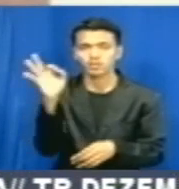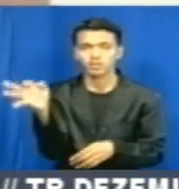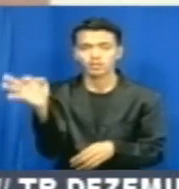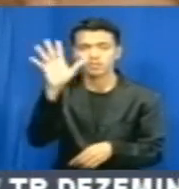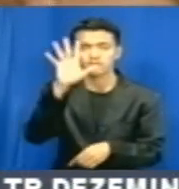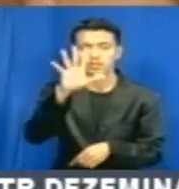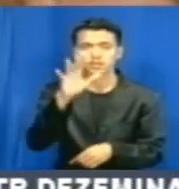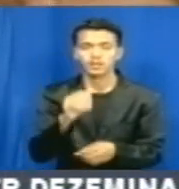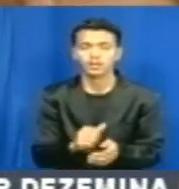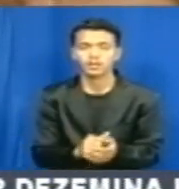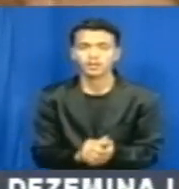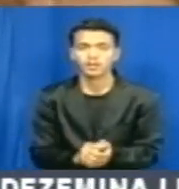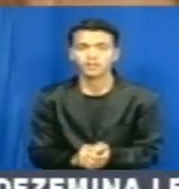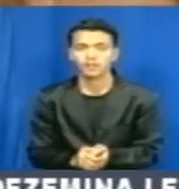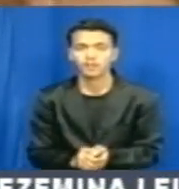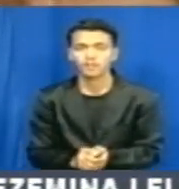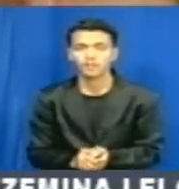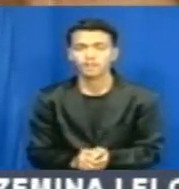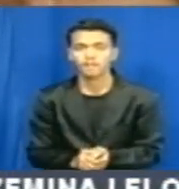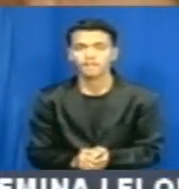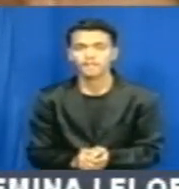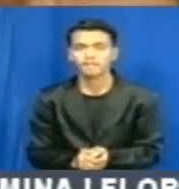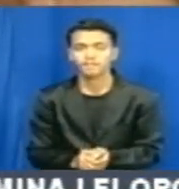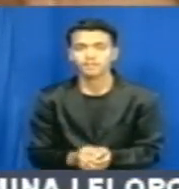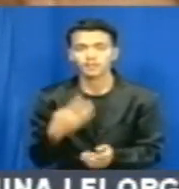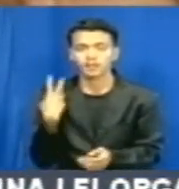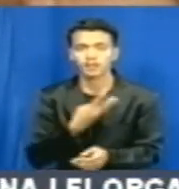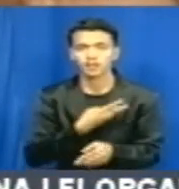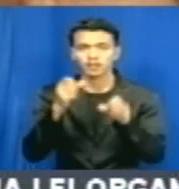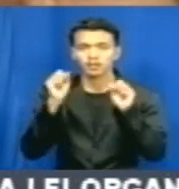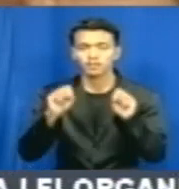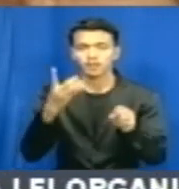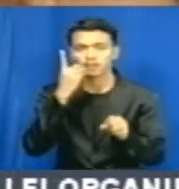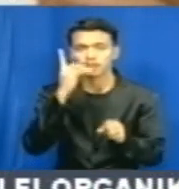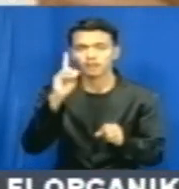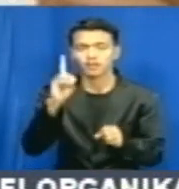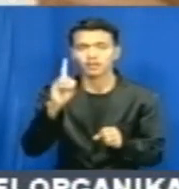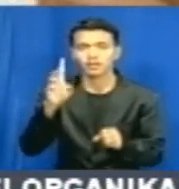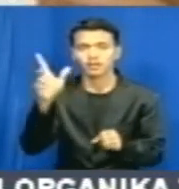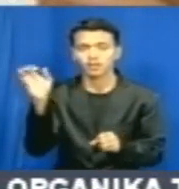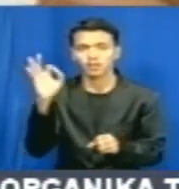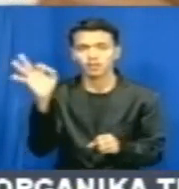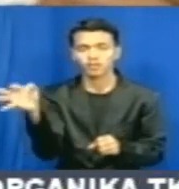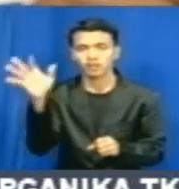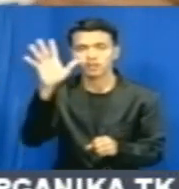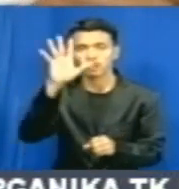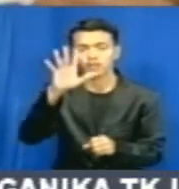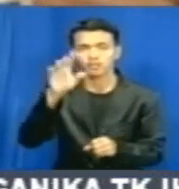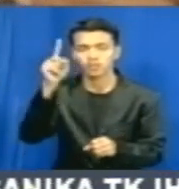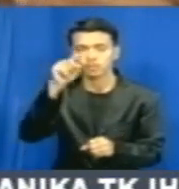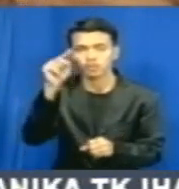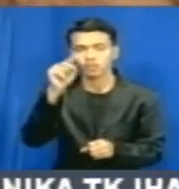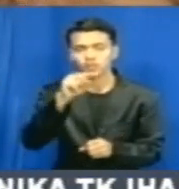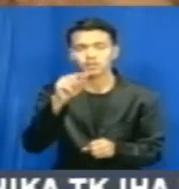recém-lima. Categoria, e tabela de Kataka, 95 paleta. O Conselho Municipal, o Almoço